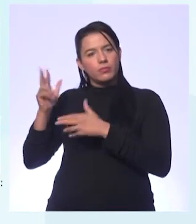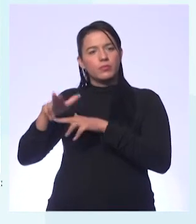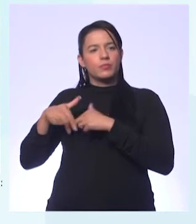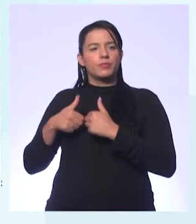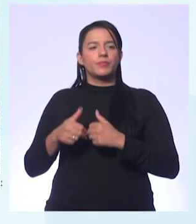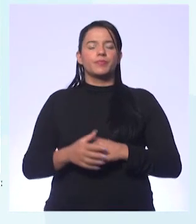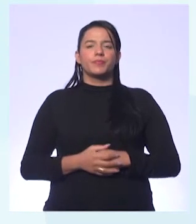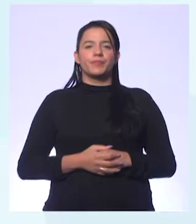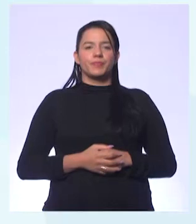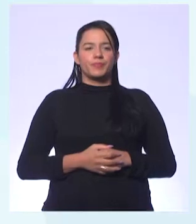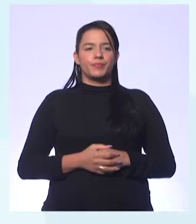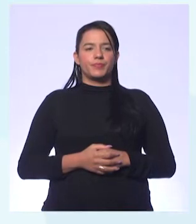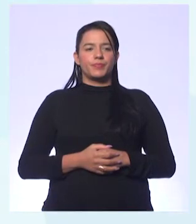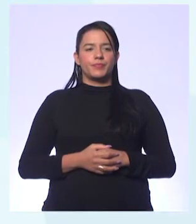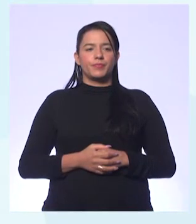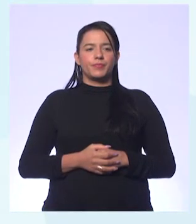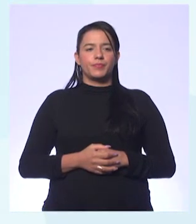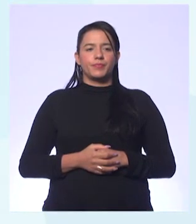E aí,